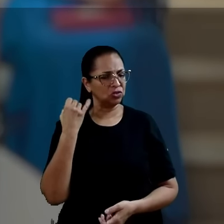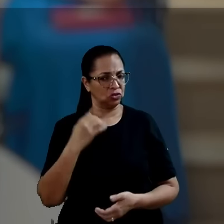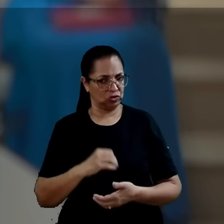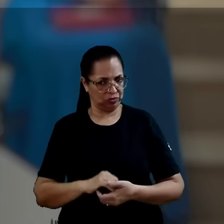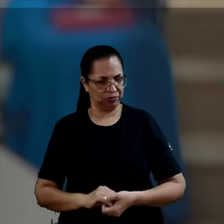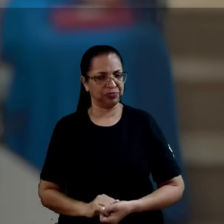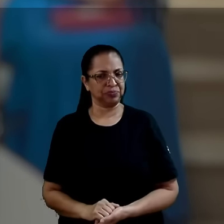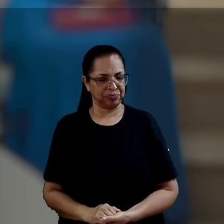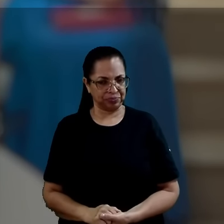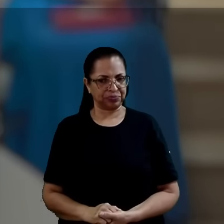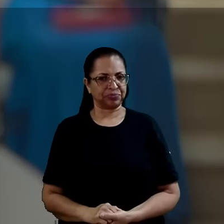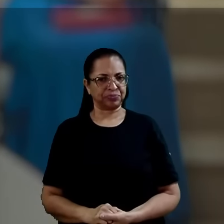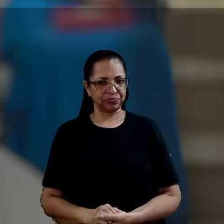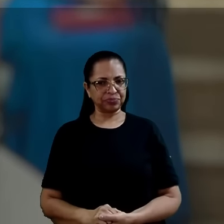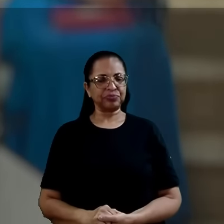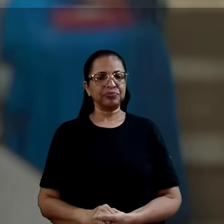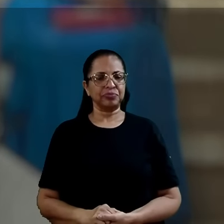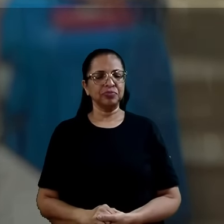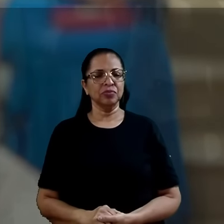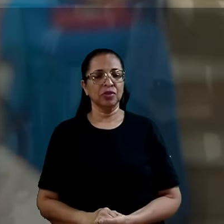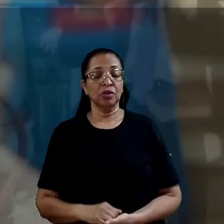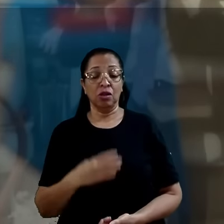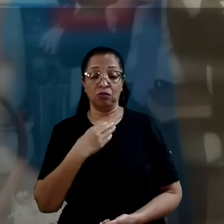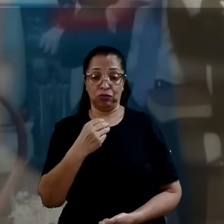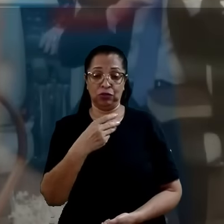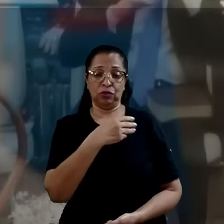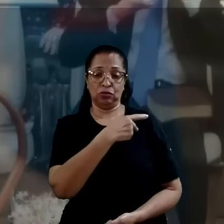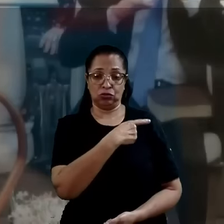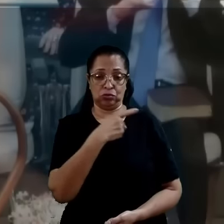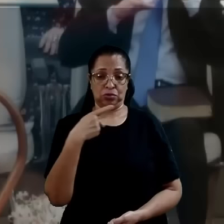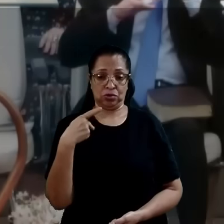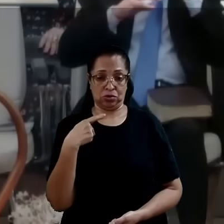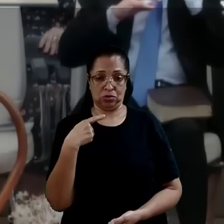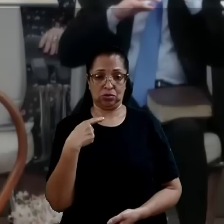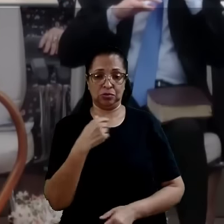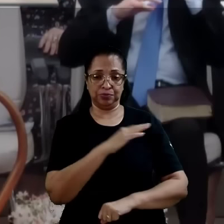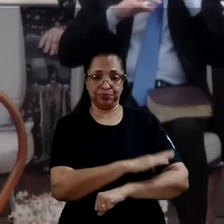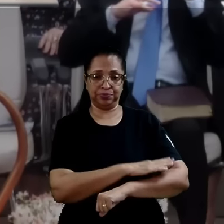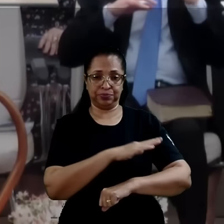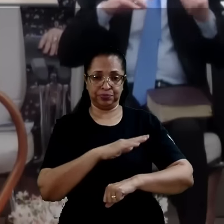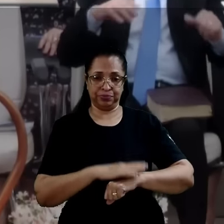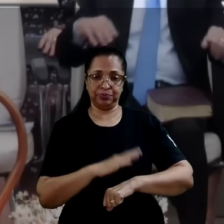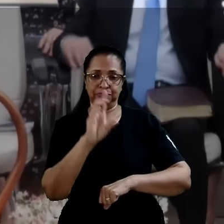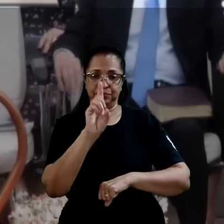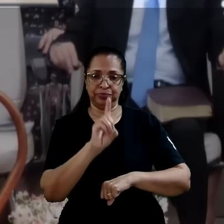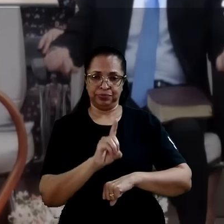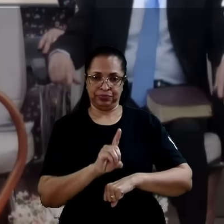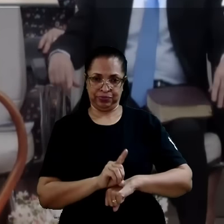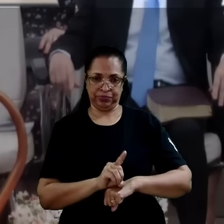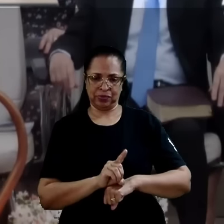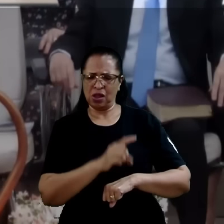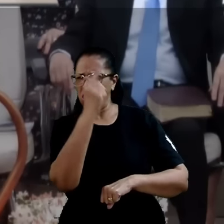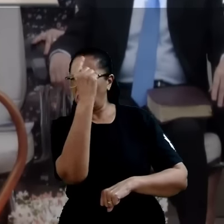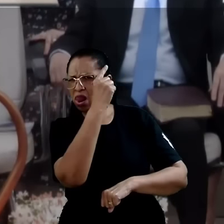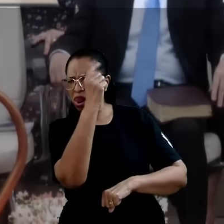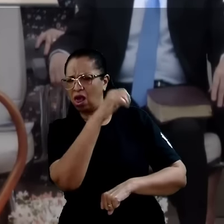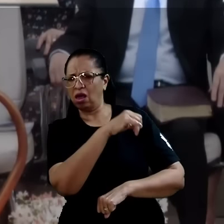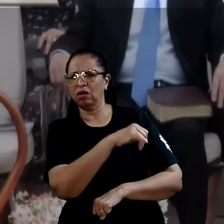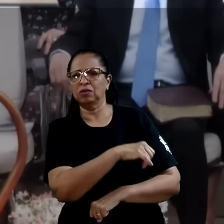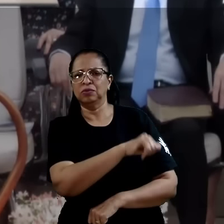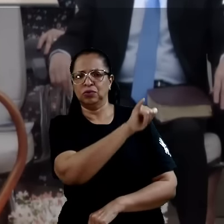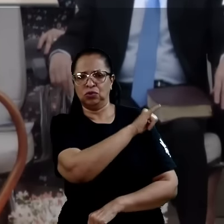assembleiano do Rio de Janeiro mas ele veio para São Paulo estudar Teologia deixou as assembleias e foi